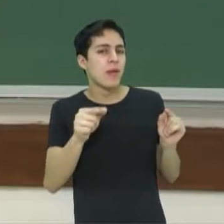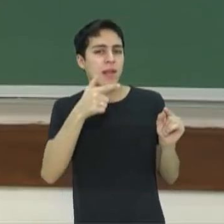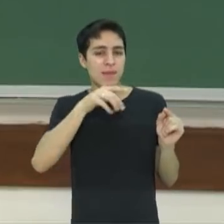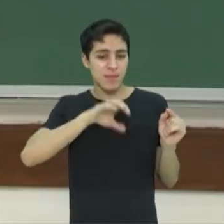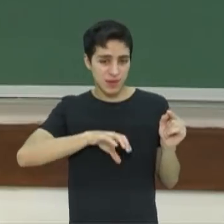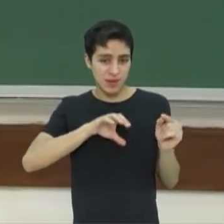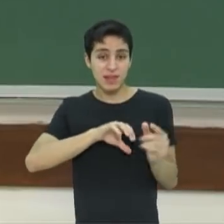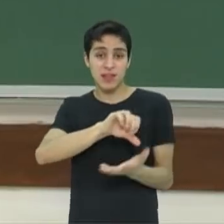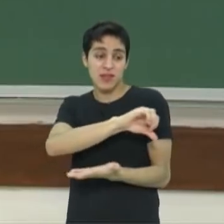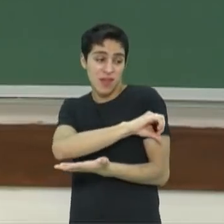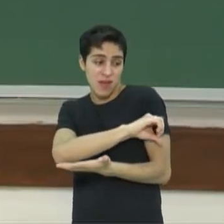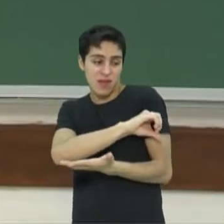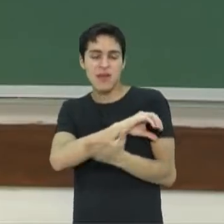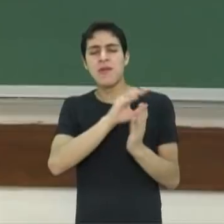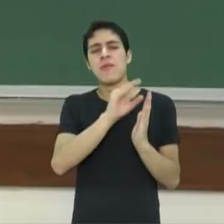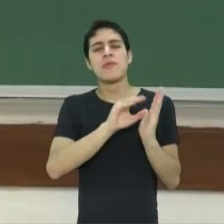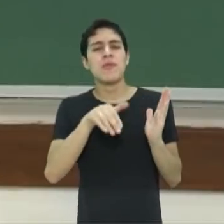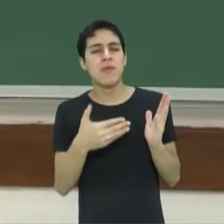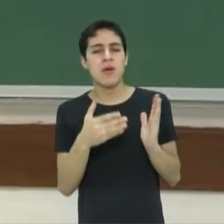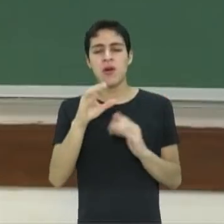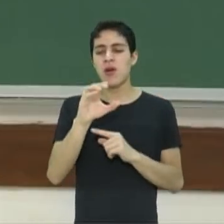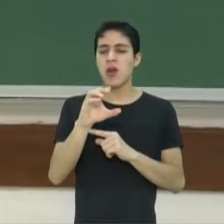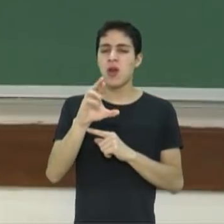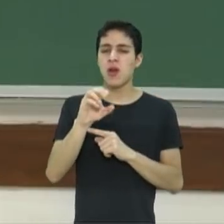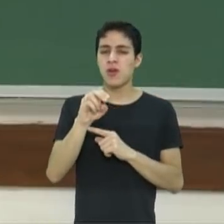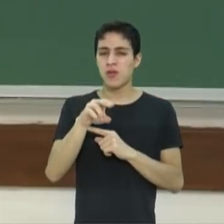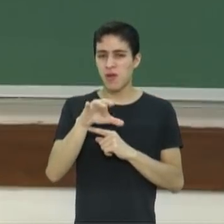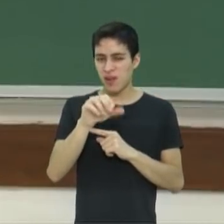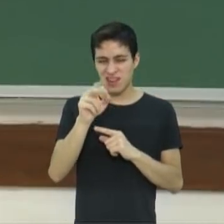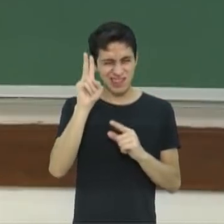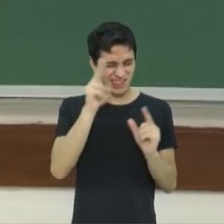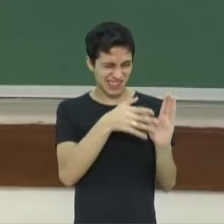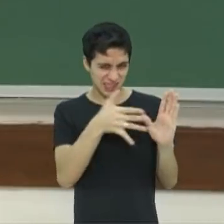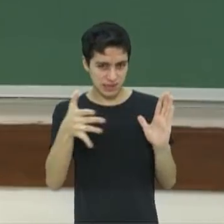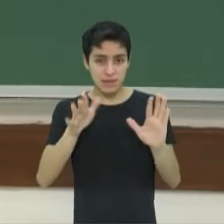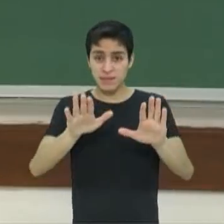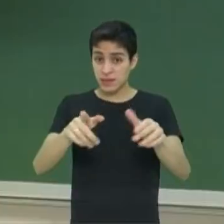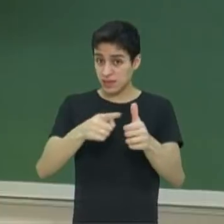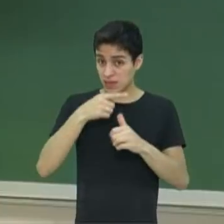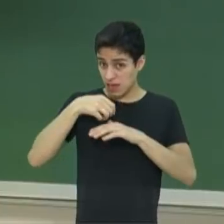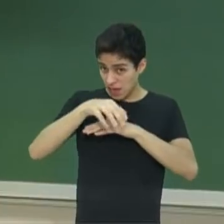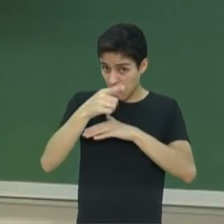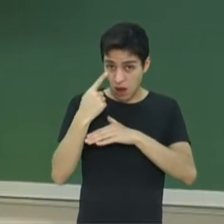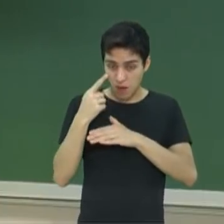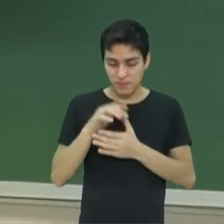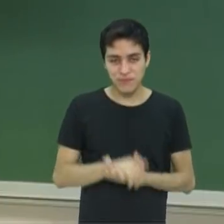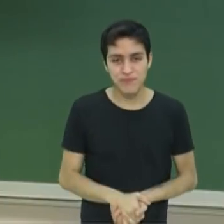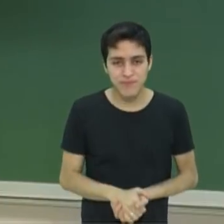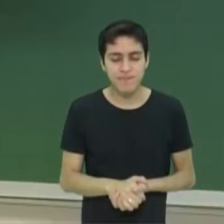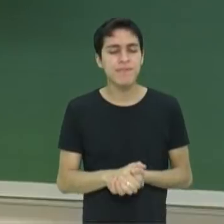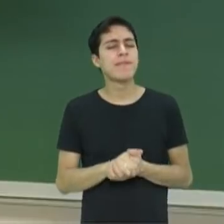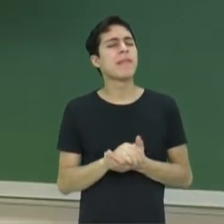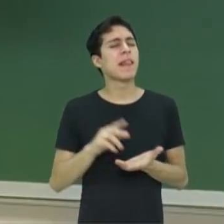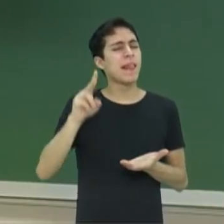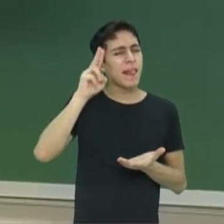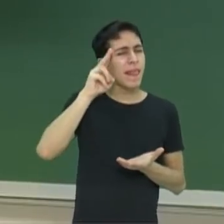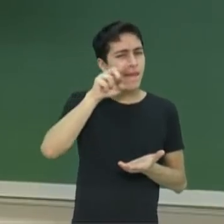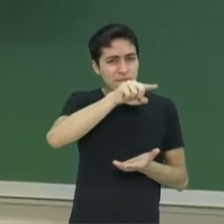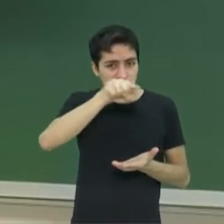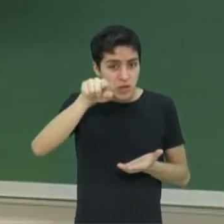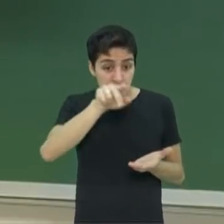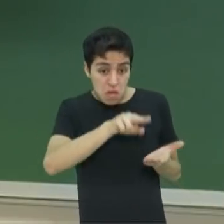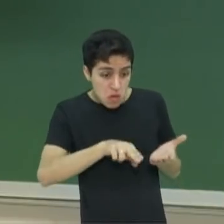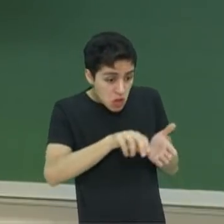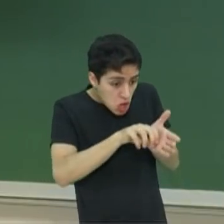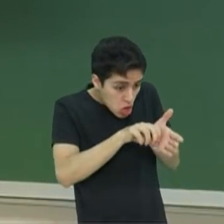ano, conteúdo crônica. Mas antes, vamos aos nossos recados. Lembre-se, se você utiliza o Google